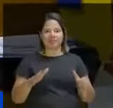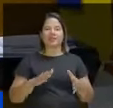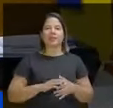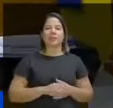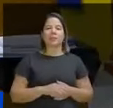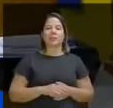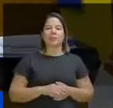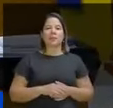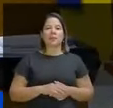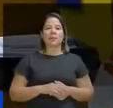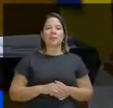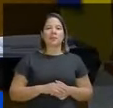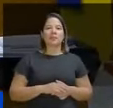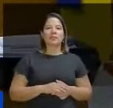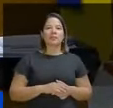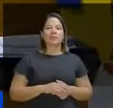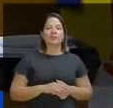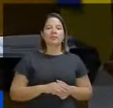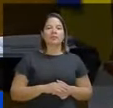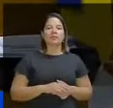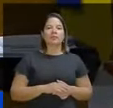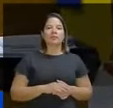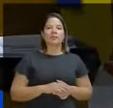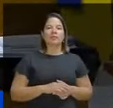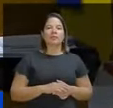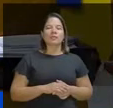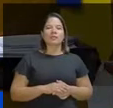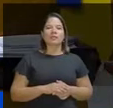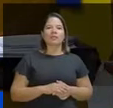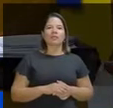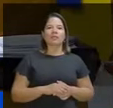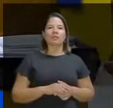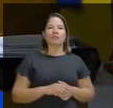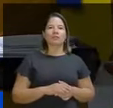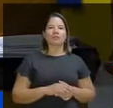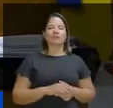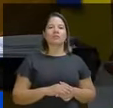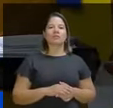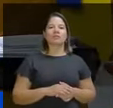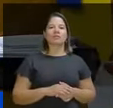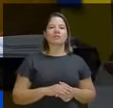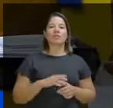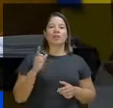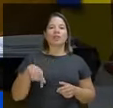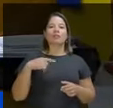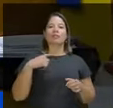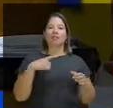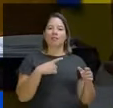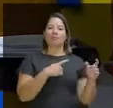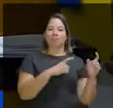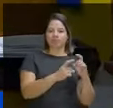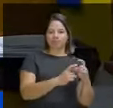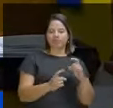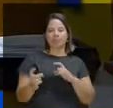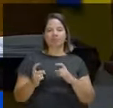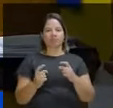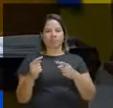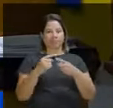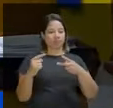judiciária desta data. Haveremos de realizar duas sessões, começaremos pela sessão